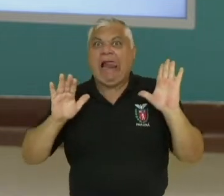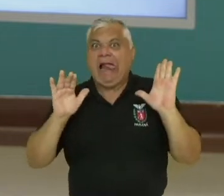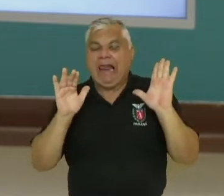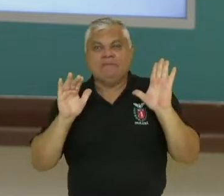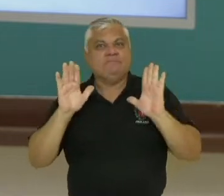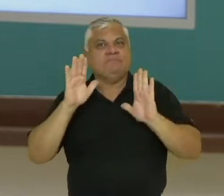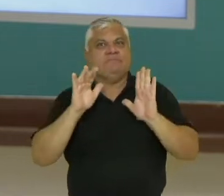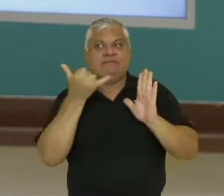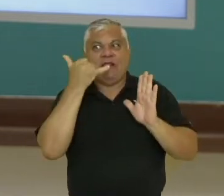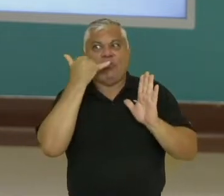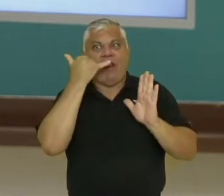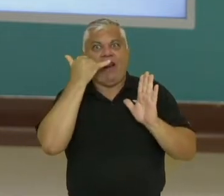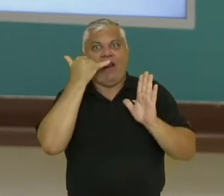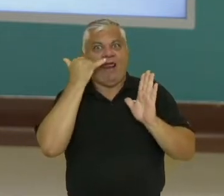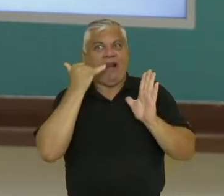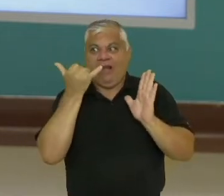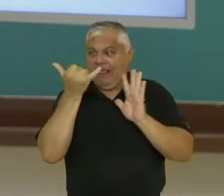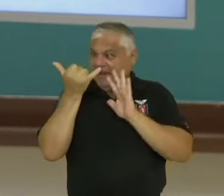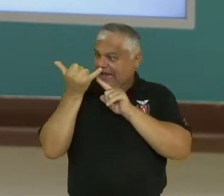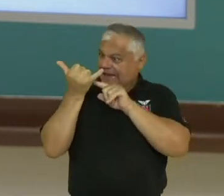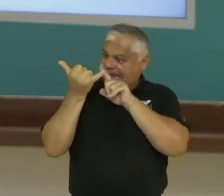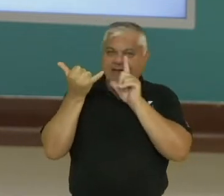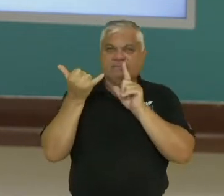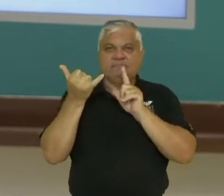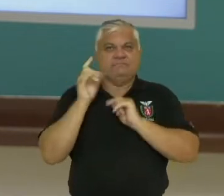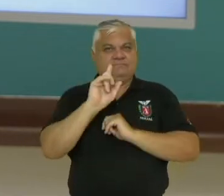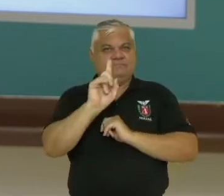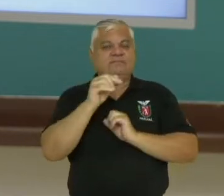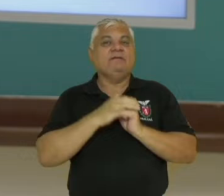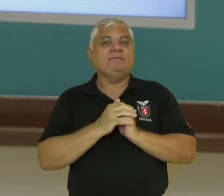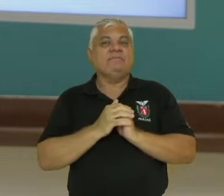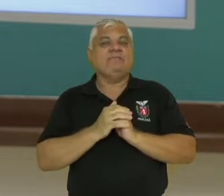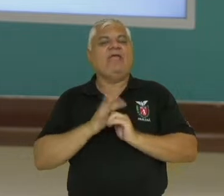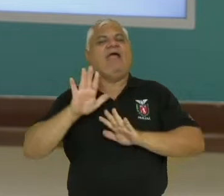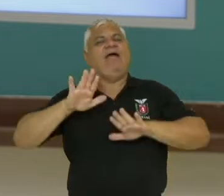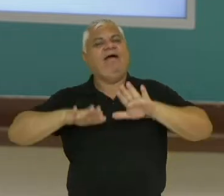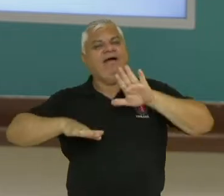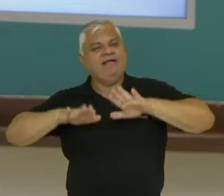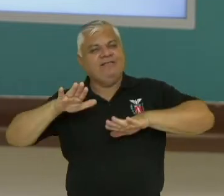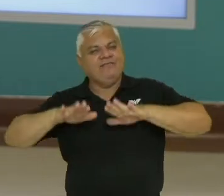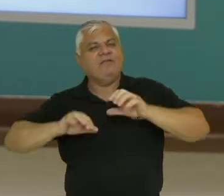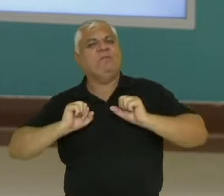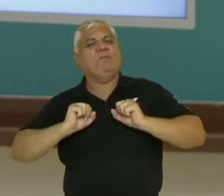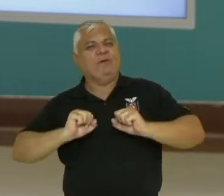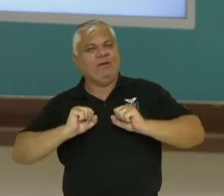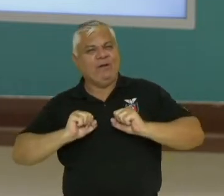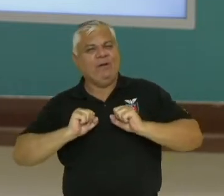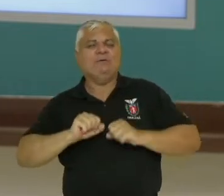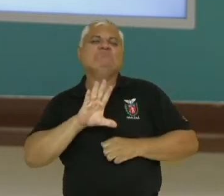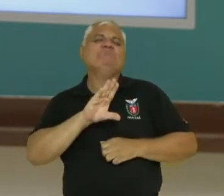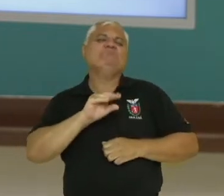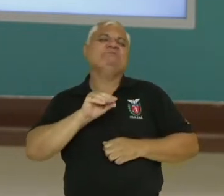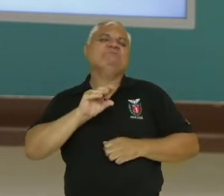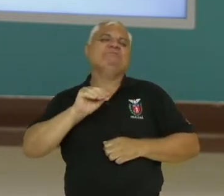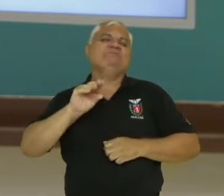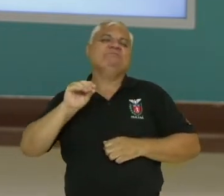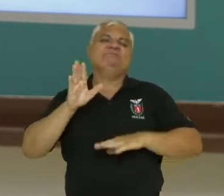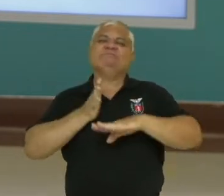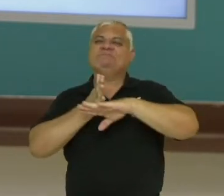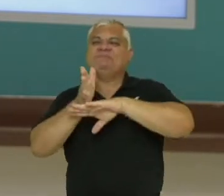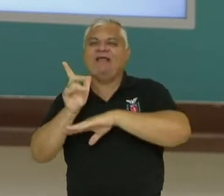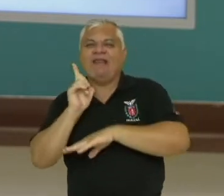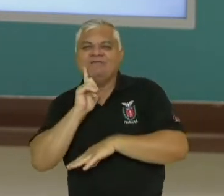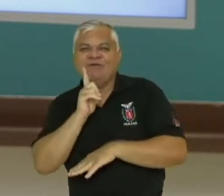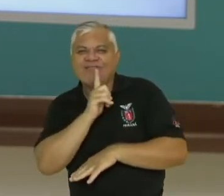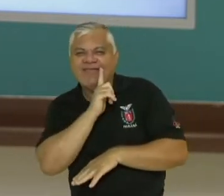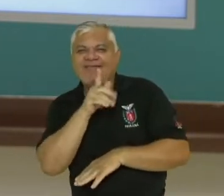do celular. Ok, a gente pode, às vezes, esporadicamente, ir numa